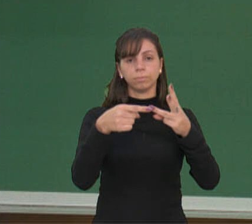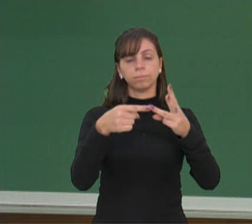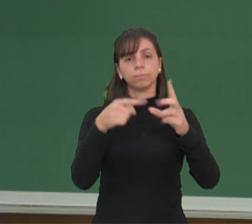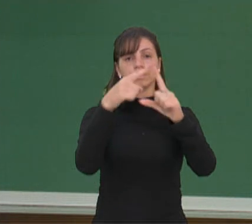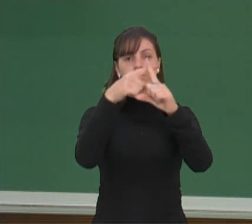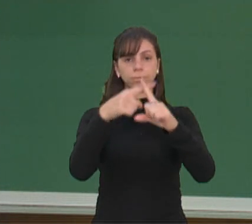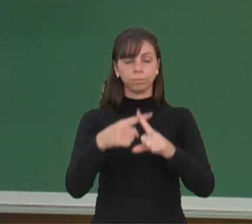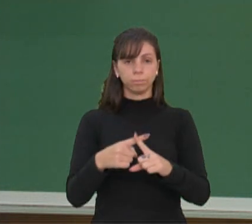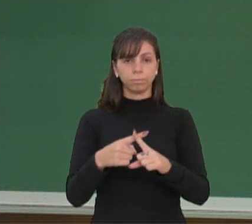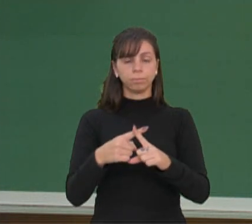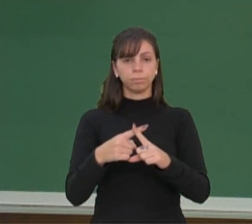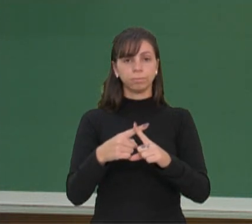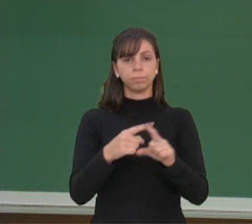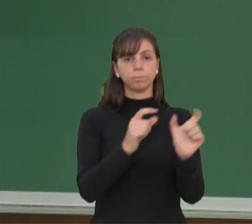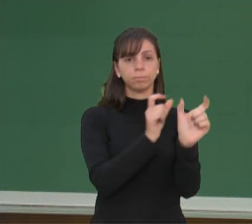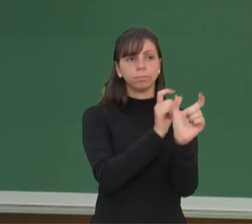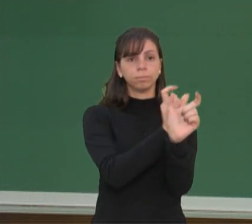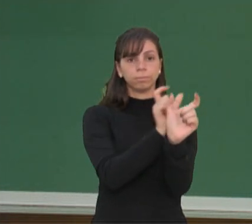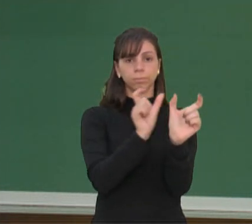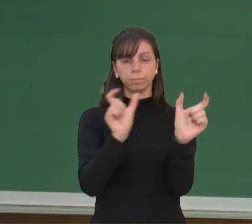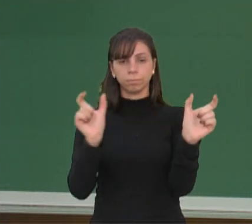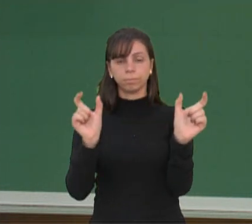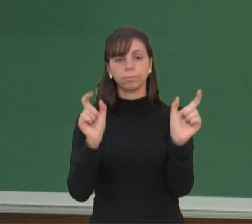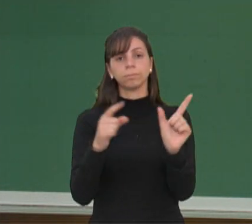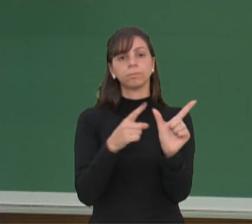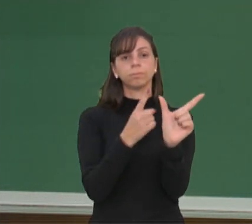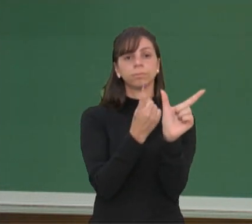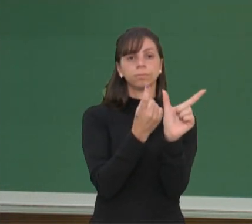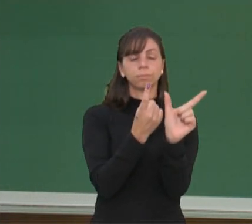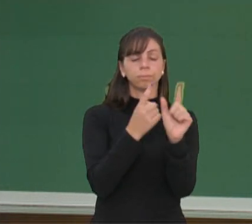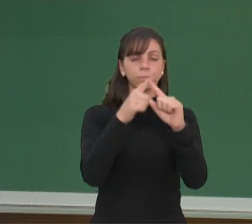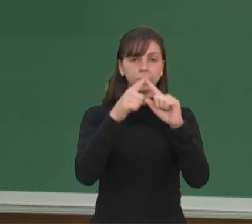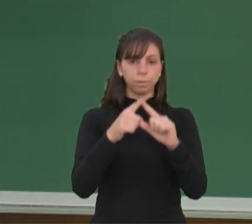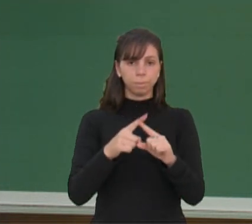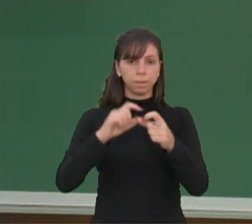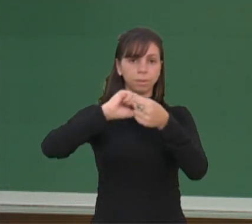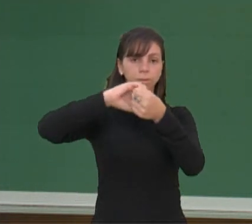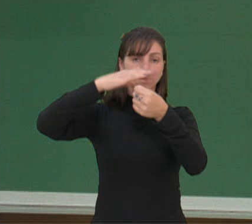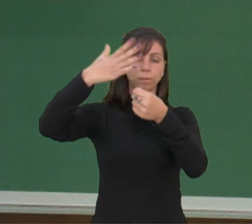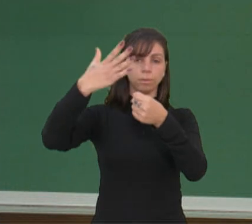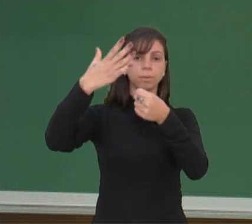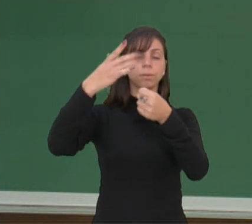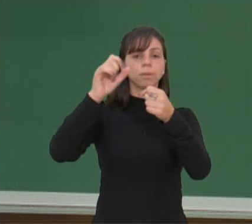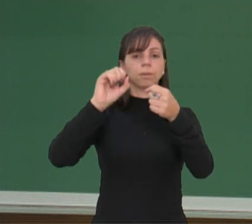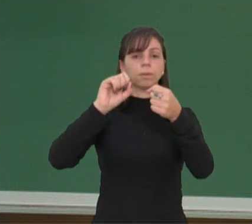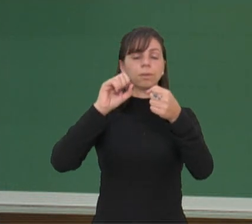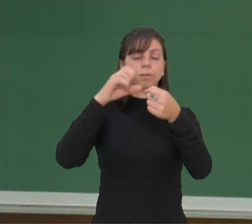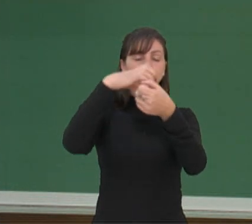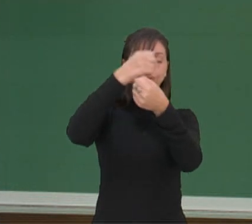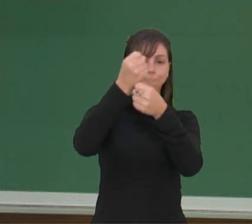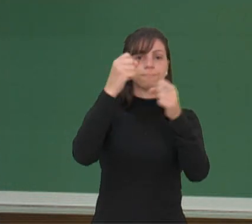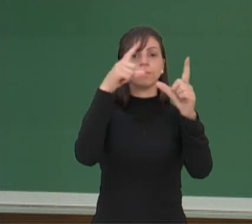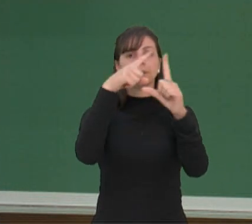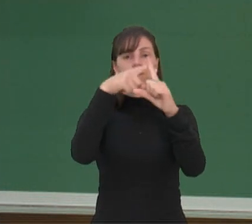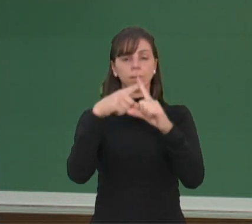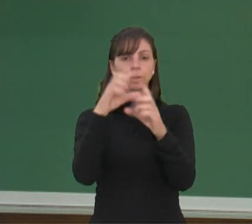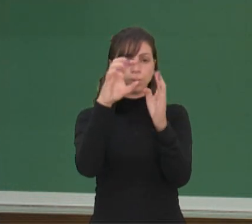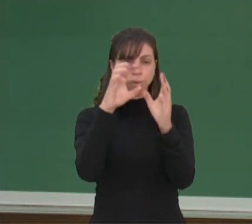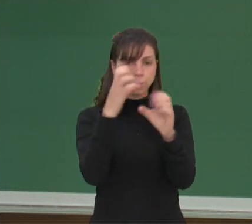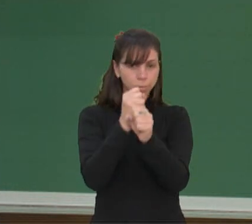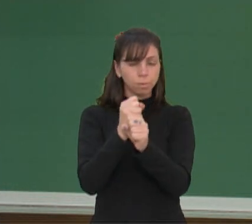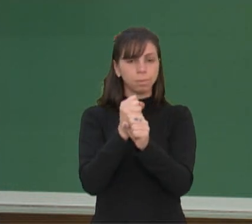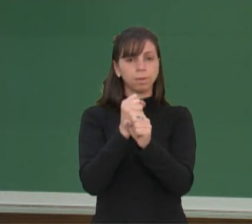multiplicação de monômios, em que você tem que multiplicar os coeficientes, somar os expoentes das letras iguais e repetir as